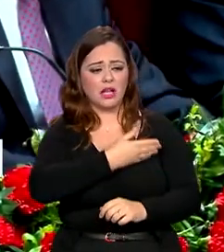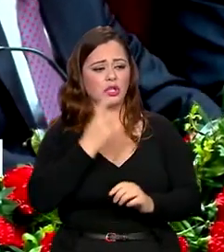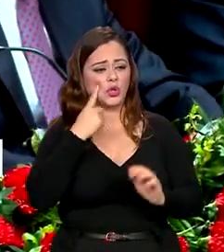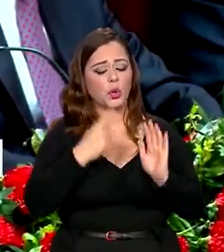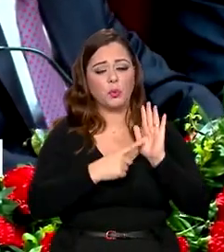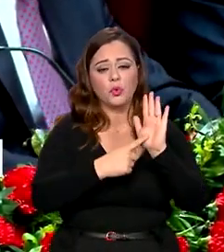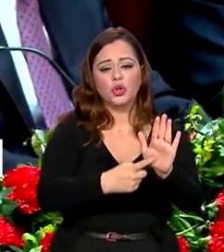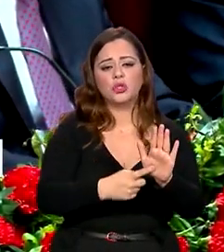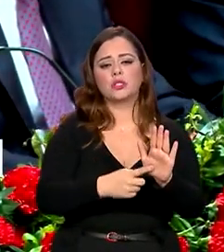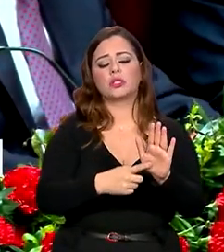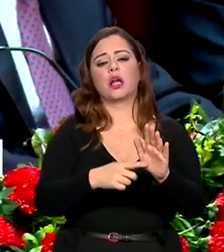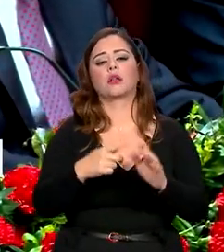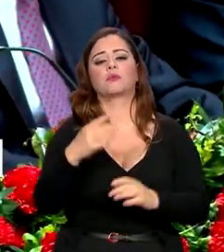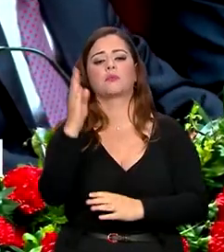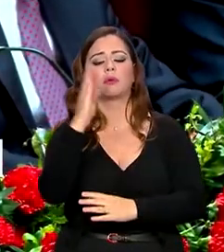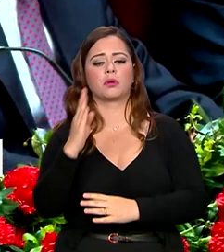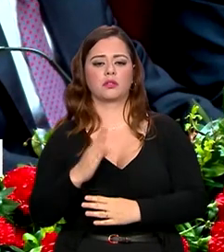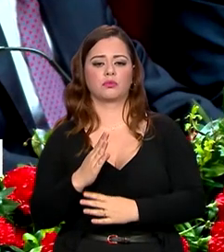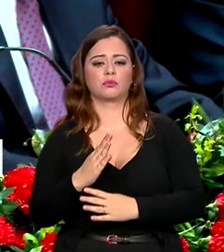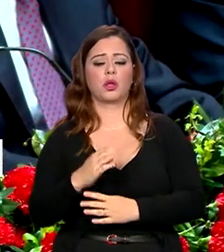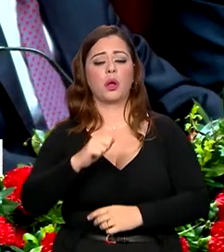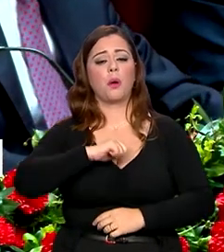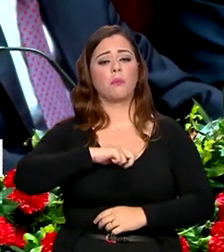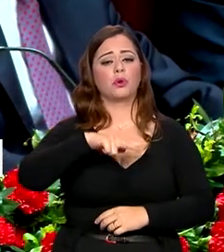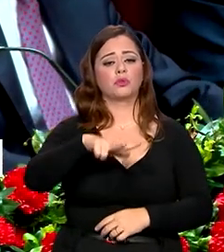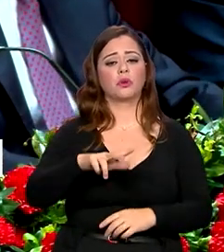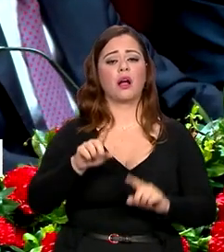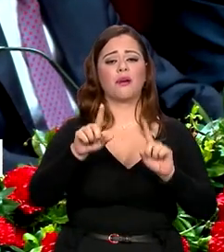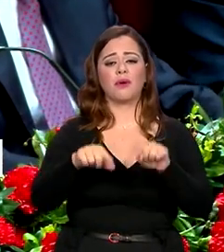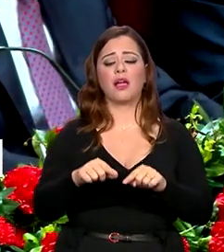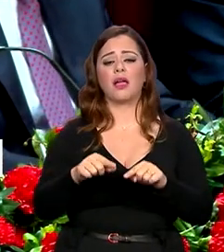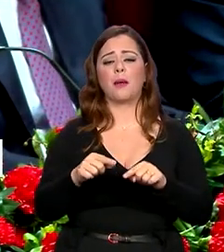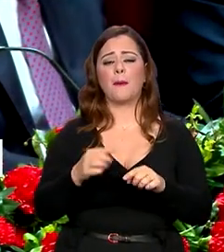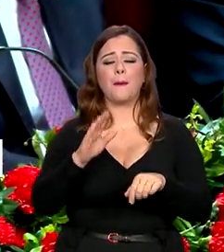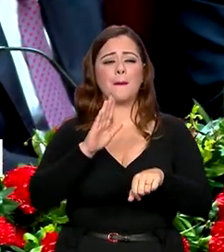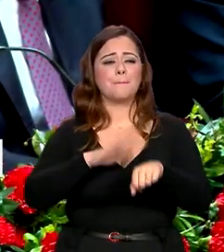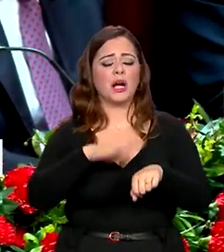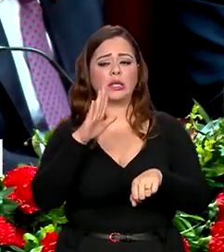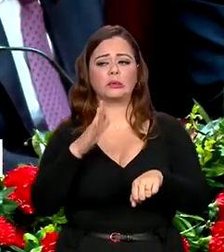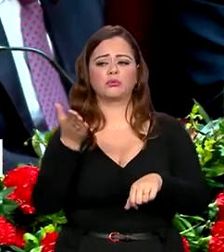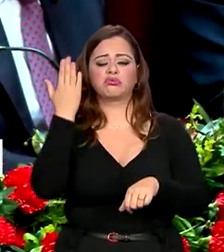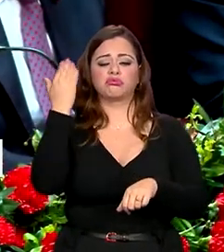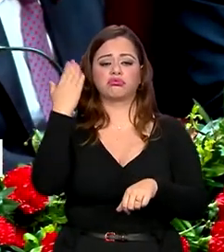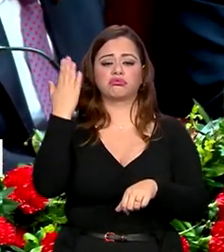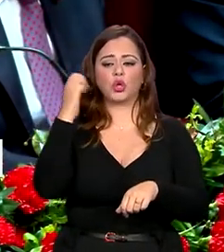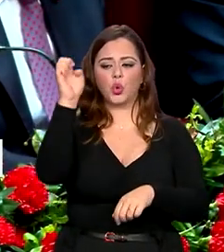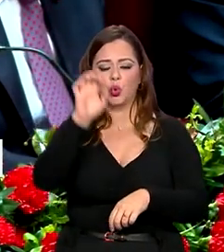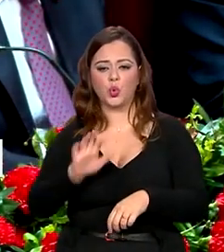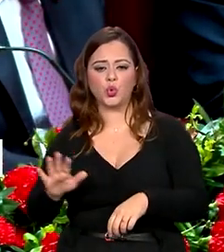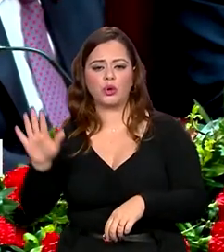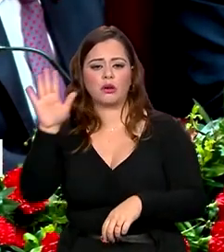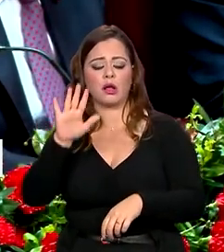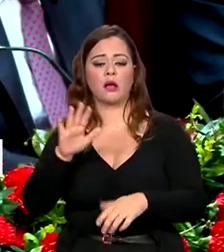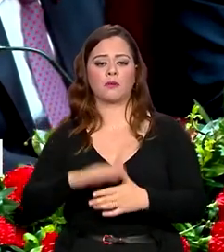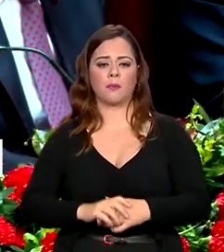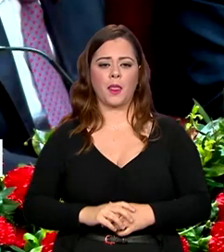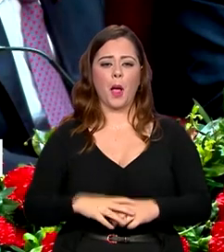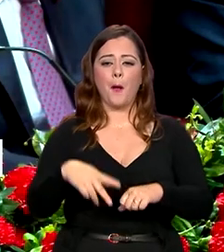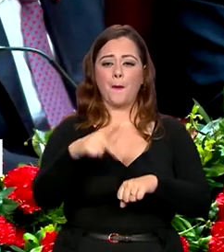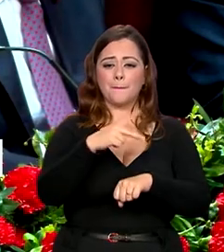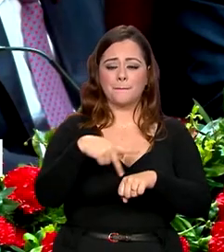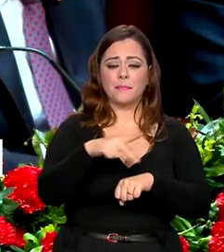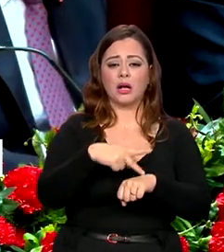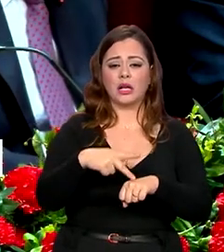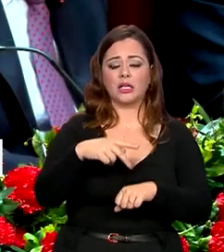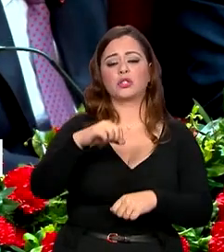Brasil. Portugal é o desenho mais antigo do mapa da Europa. Um país com 9 séculos